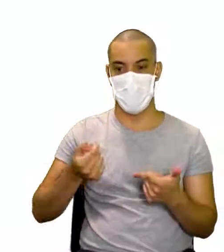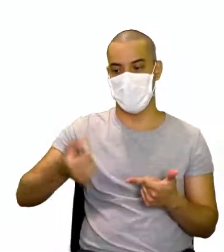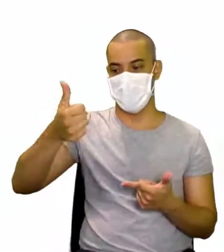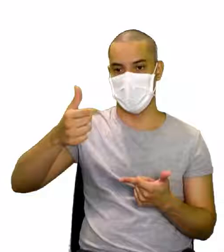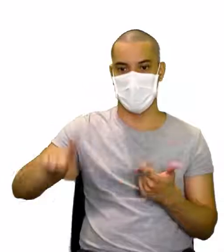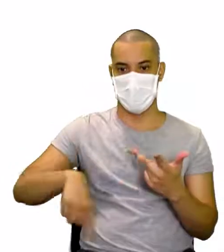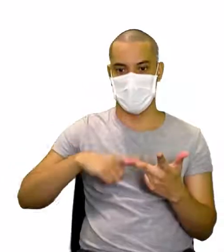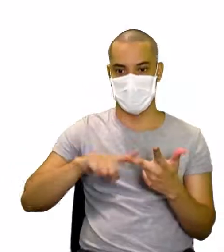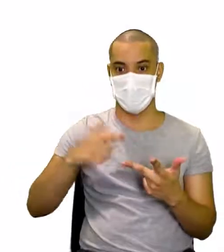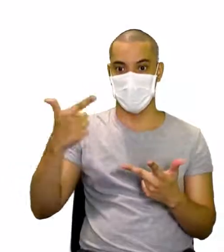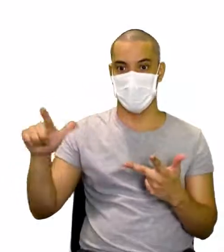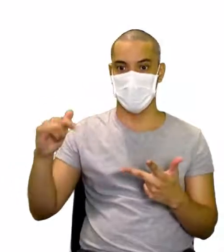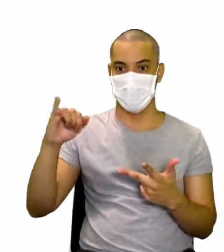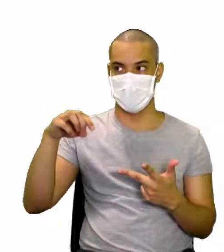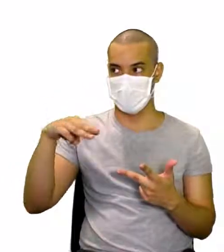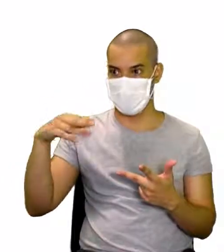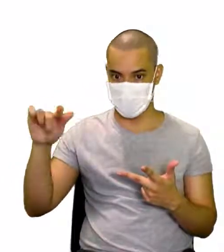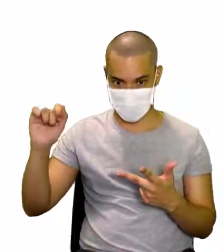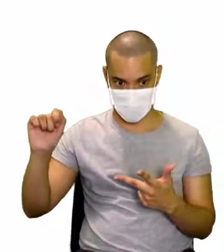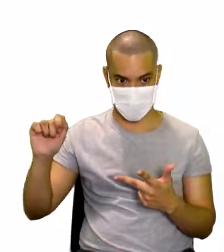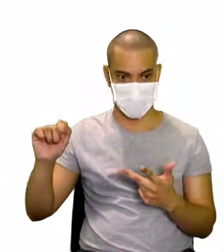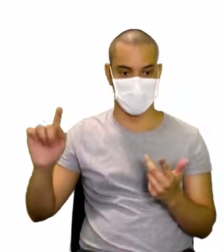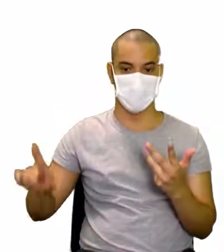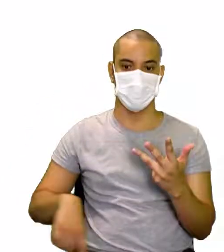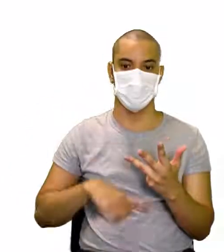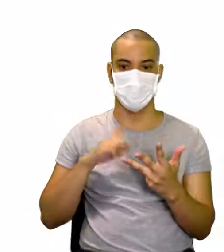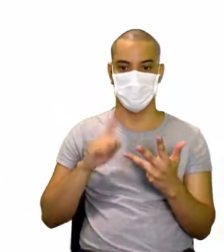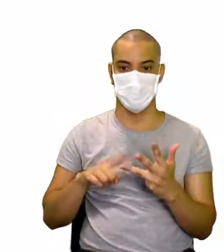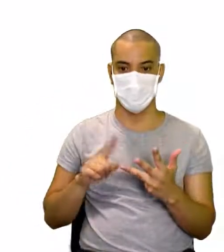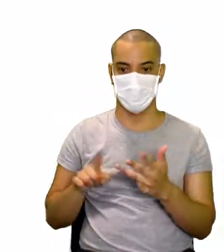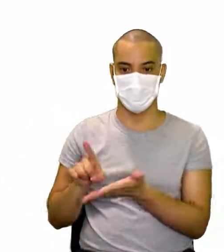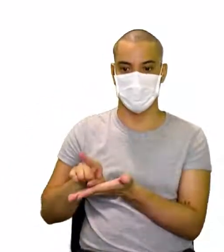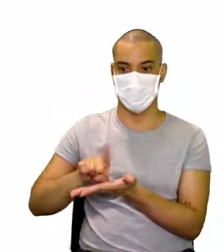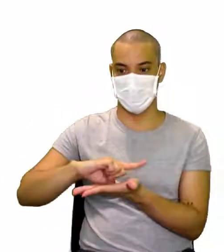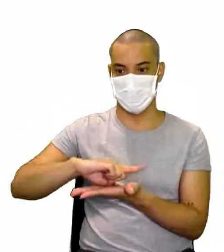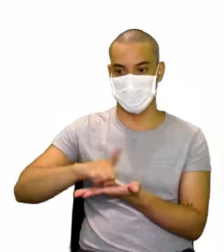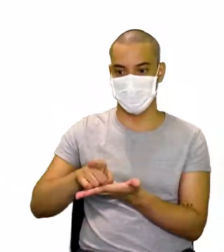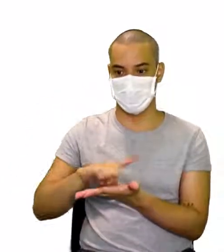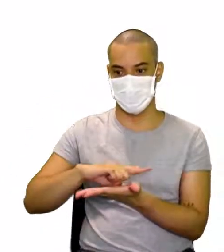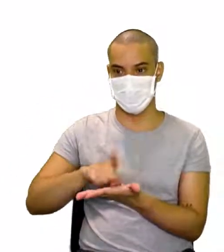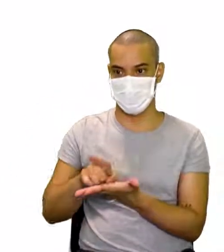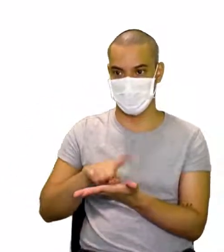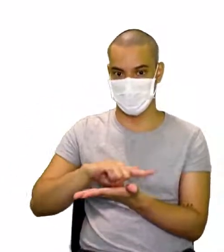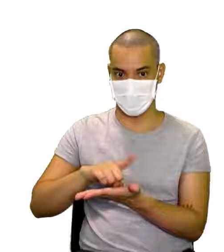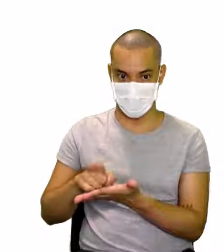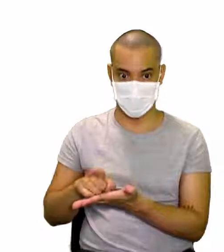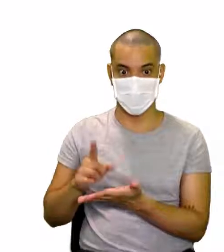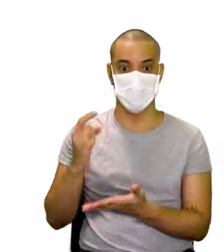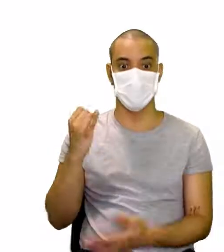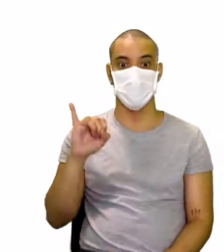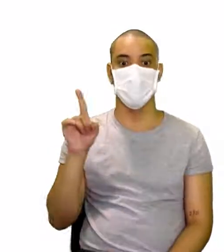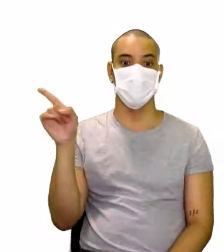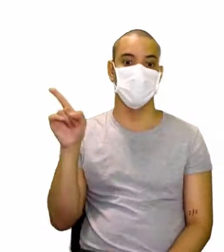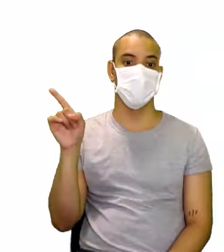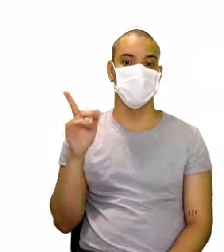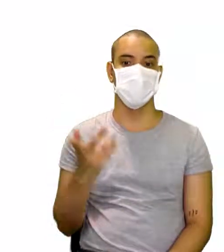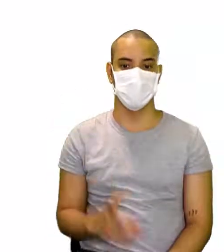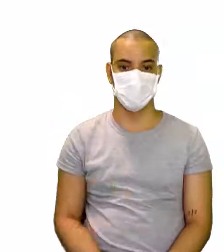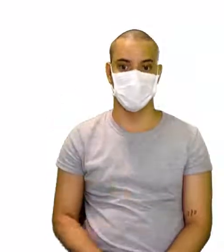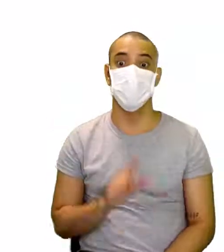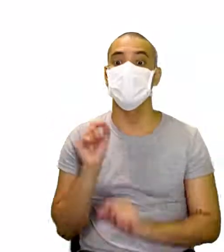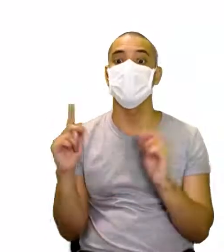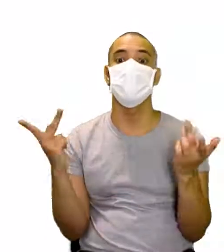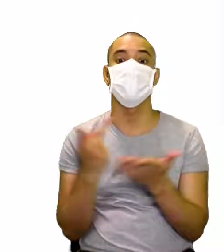temos outro ímã, ok? E aqui nós temos uma bússola. Se eu coloco um ímã aqui perto, o que